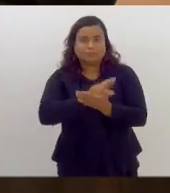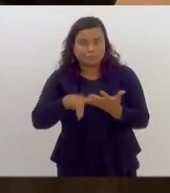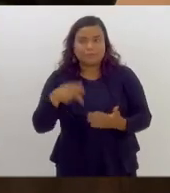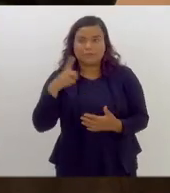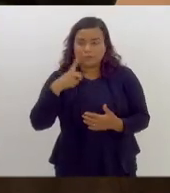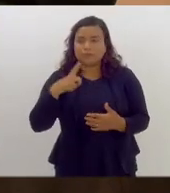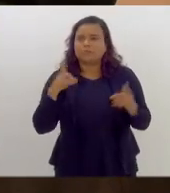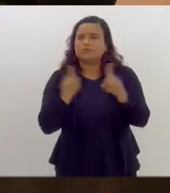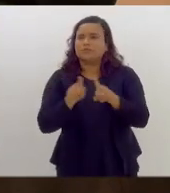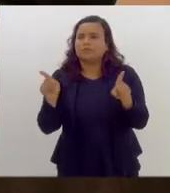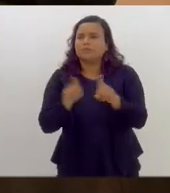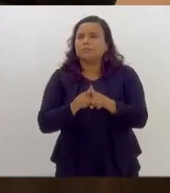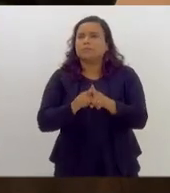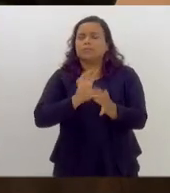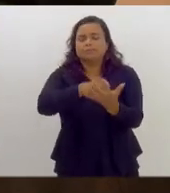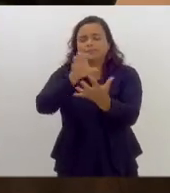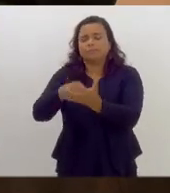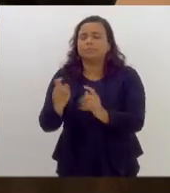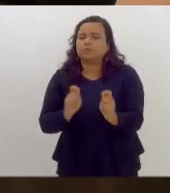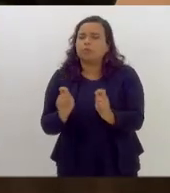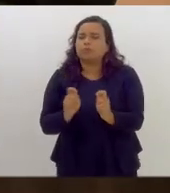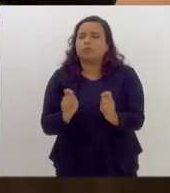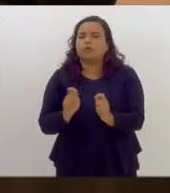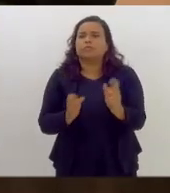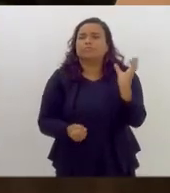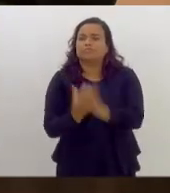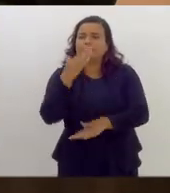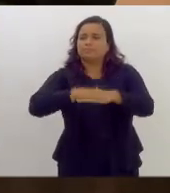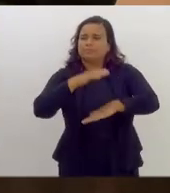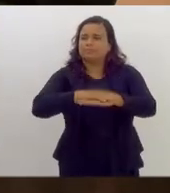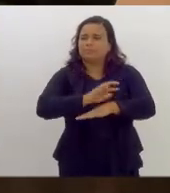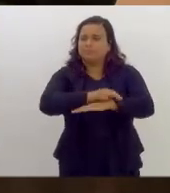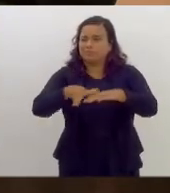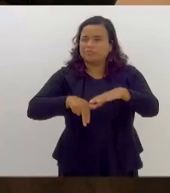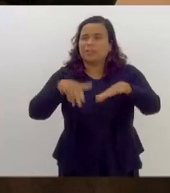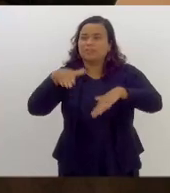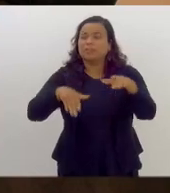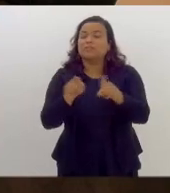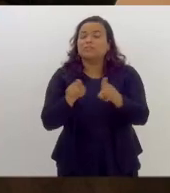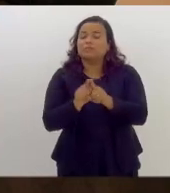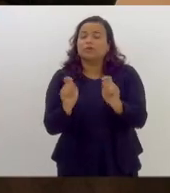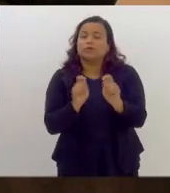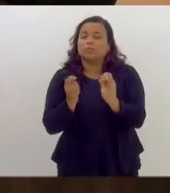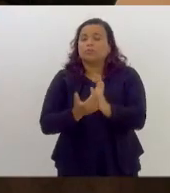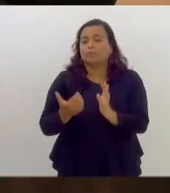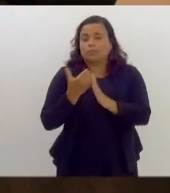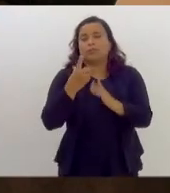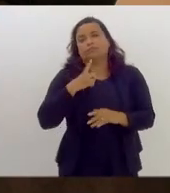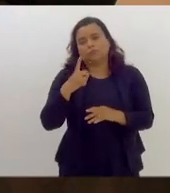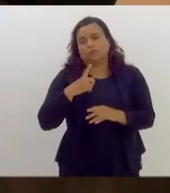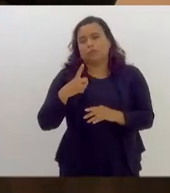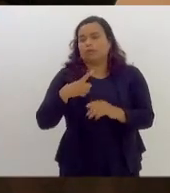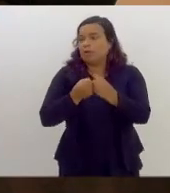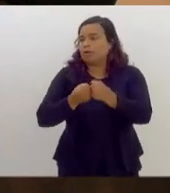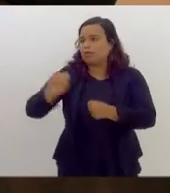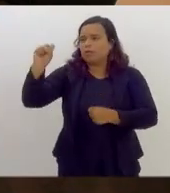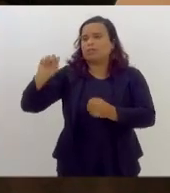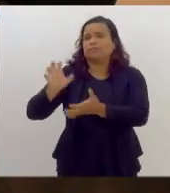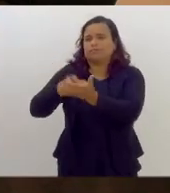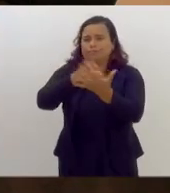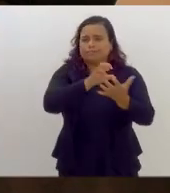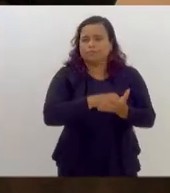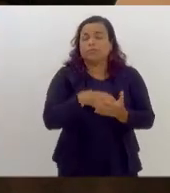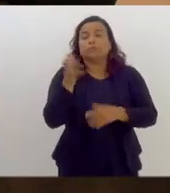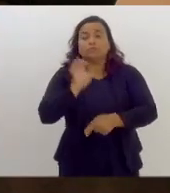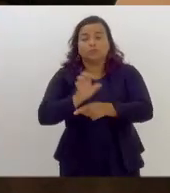com expertise inventariada pelos órgãos de controle, construíram, e muitas vezes em condições muito mais econômicas do que os grandes empreiteiros. Então, aqui o